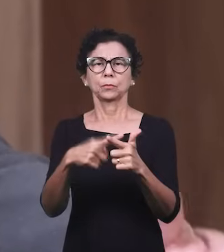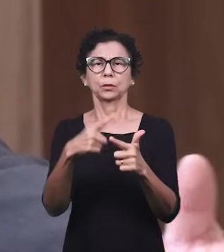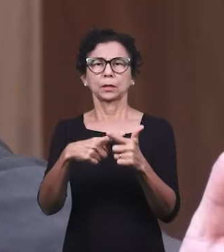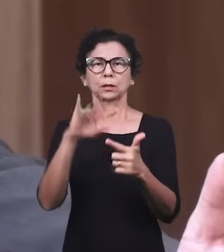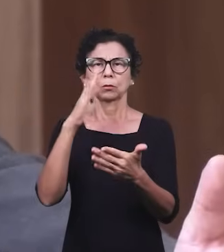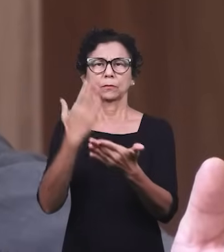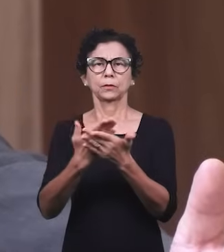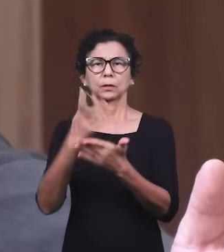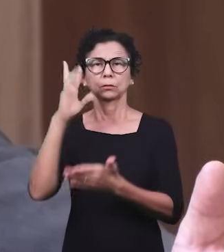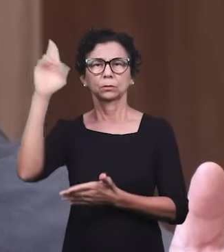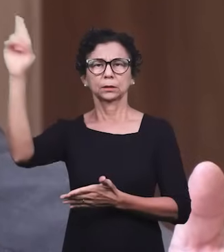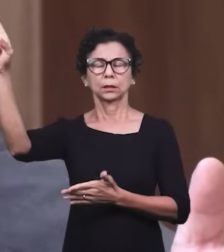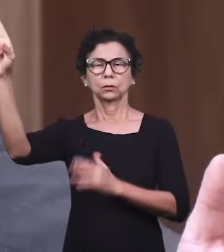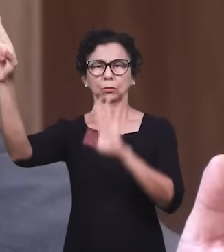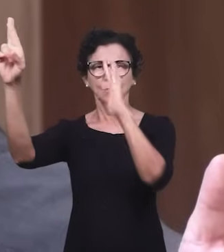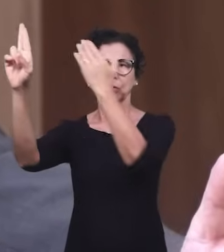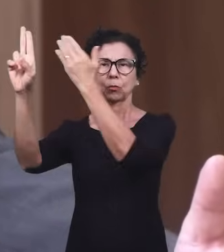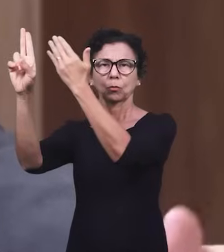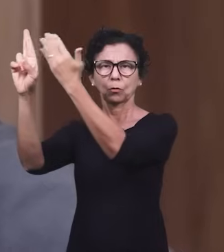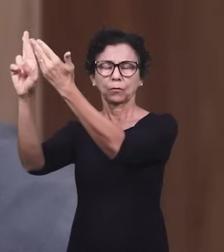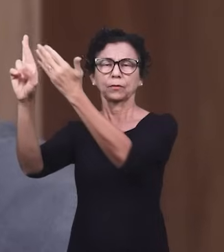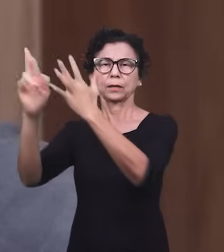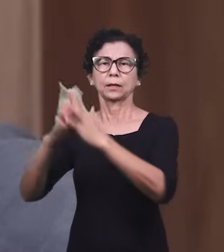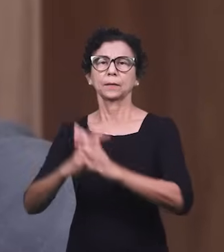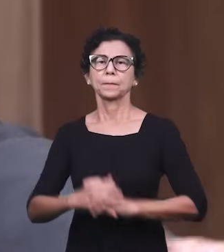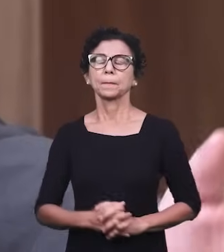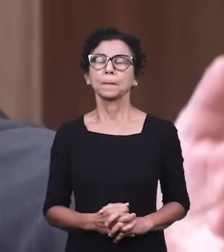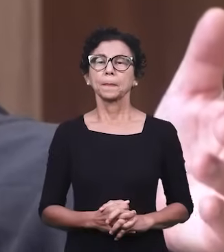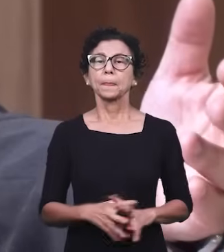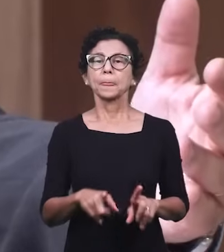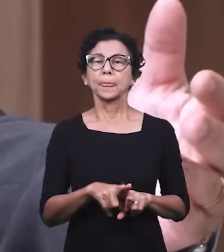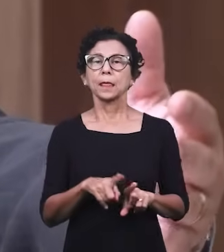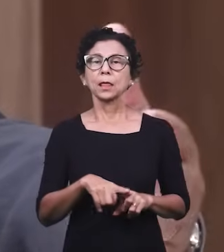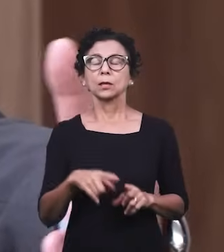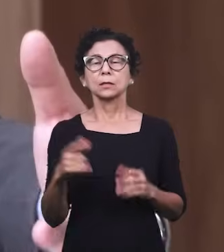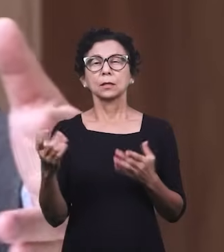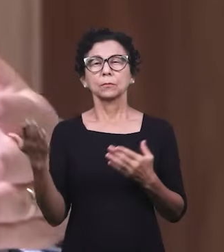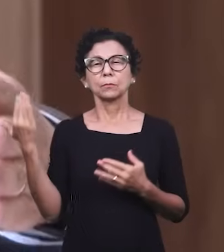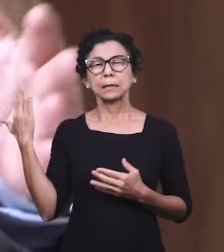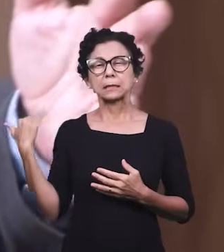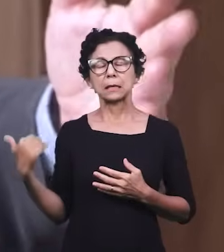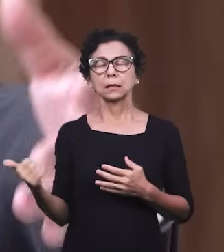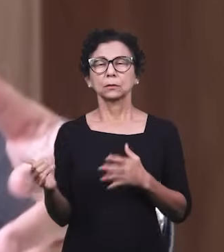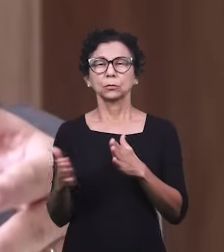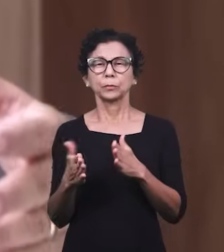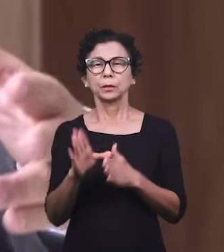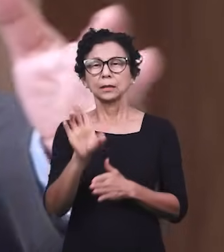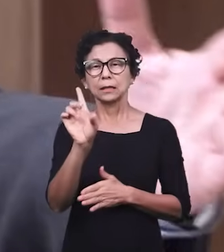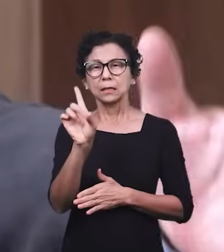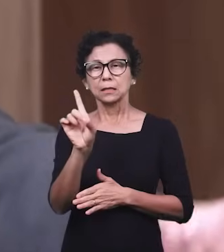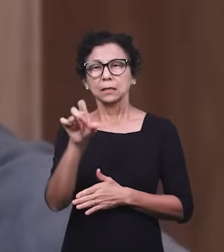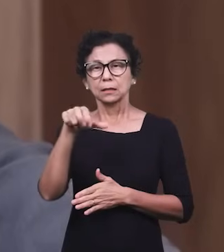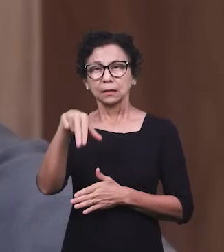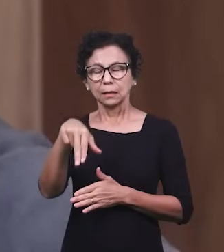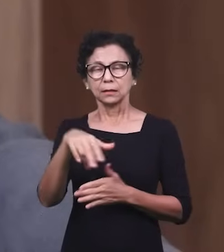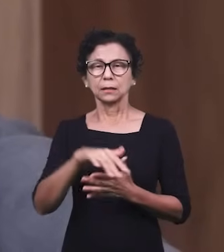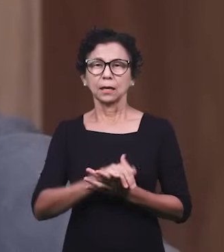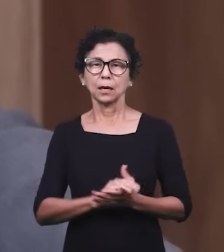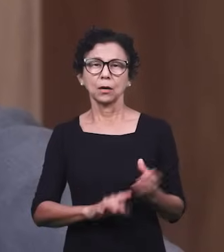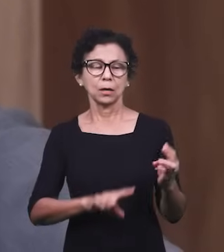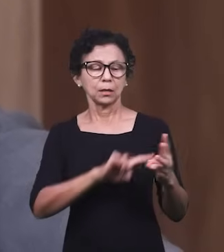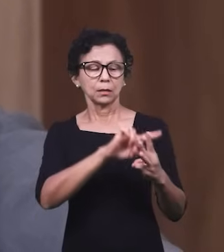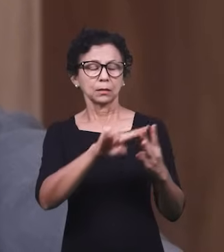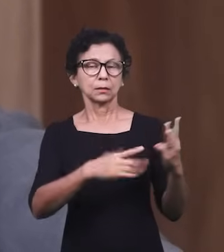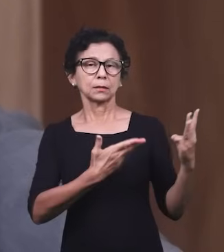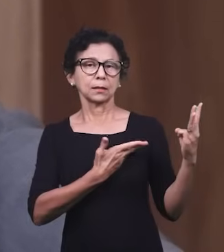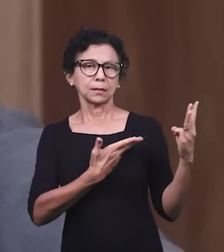três jovens amigos de Daniel Sadraque mesque AB Olha o o na boou fala assim olha vocês vão pra Fornalha e eu